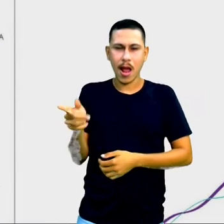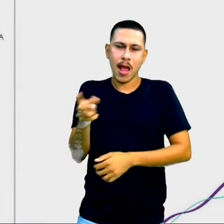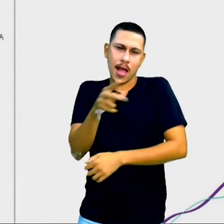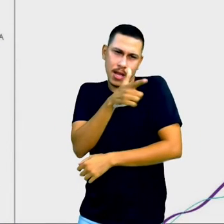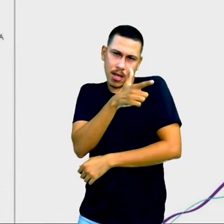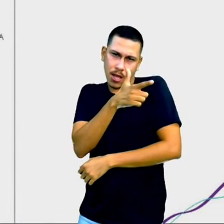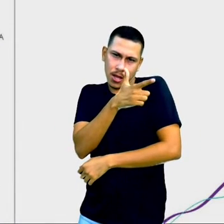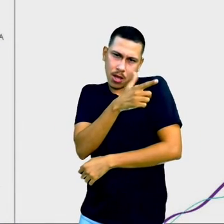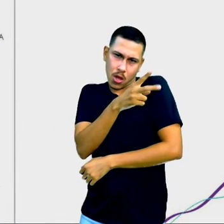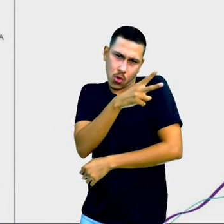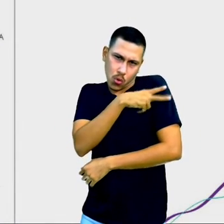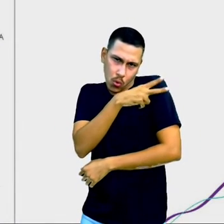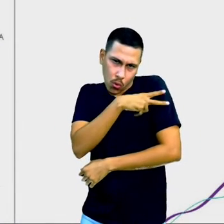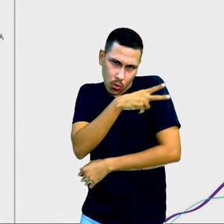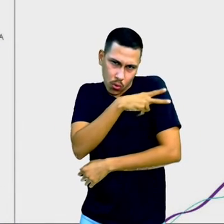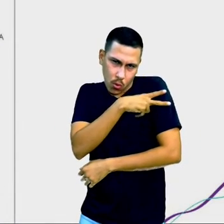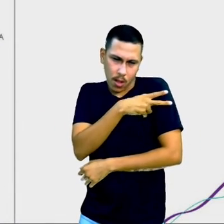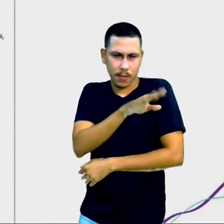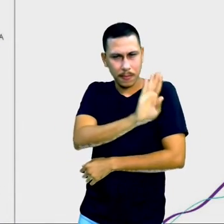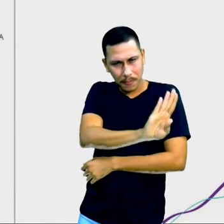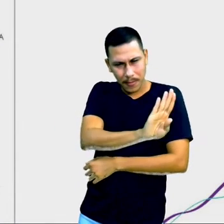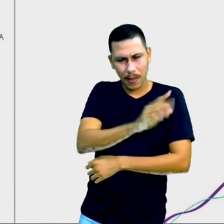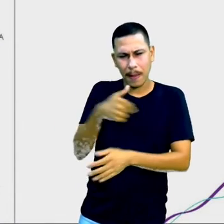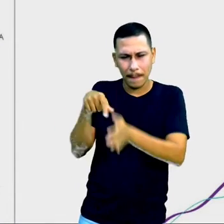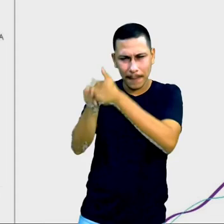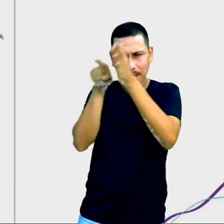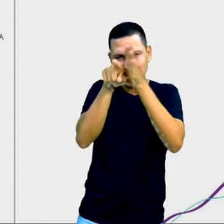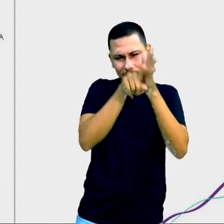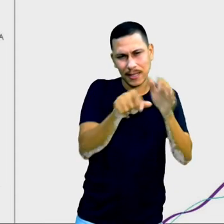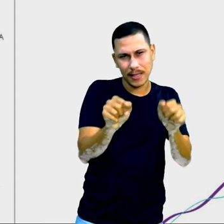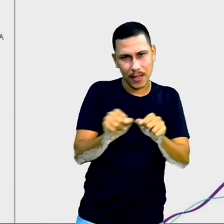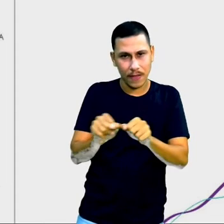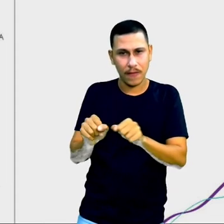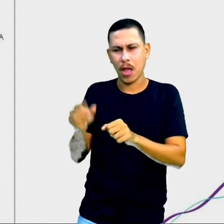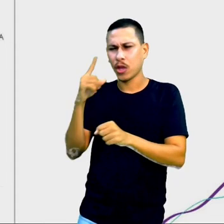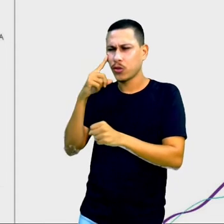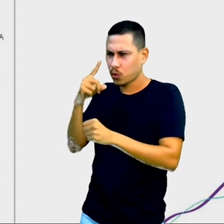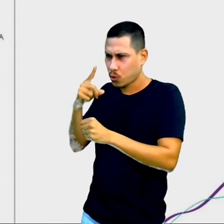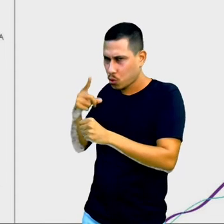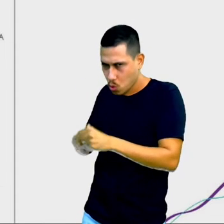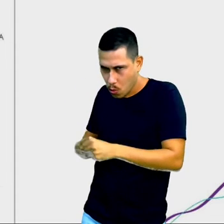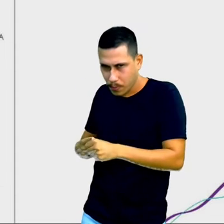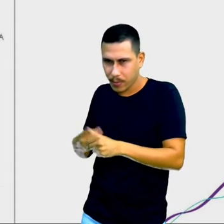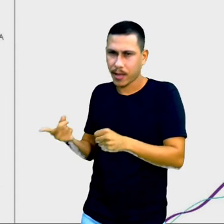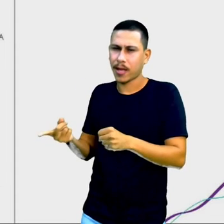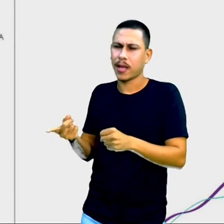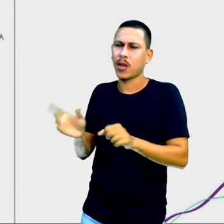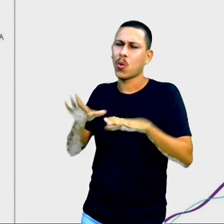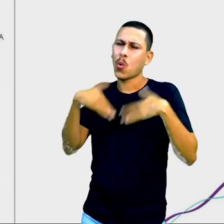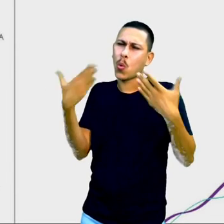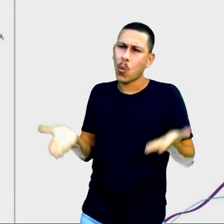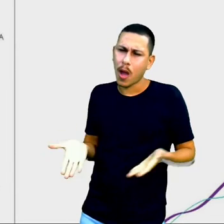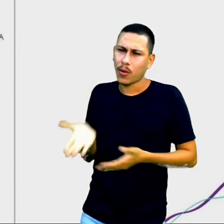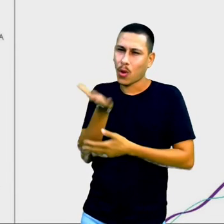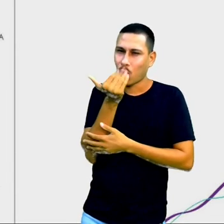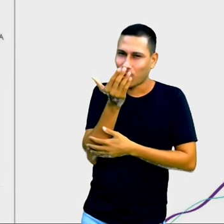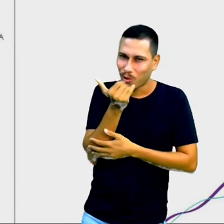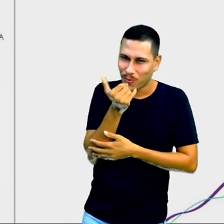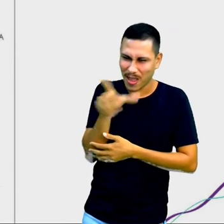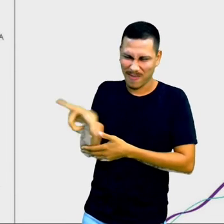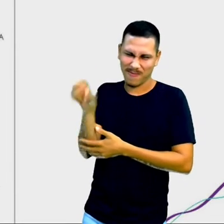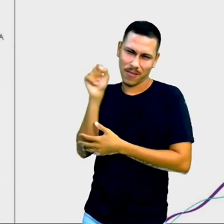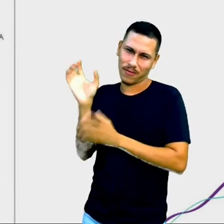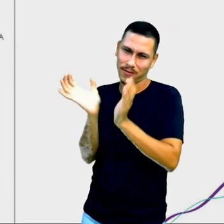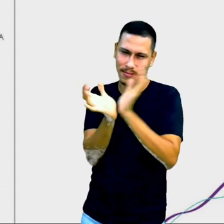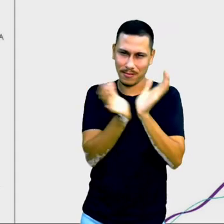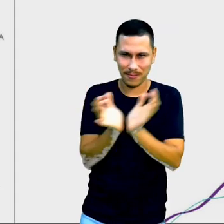B fez uma pesquisa para saber qual o lanche preferido da